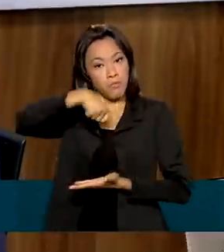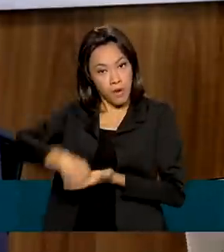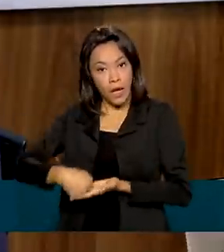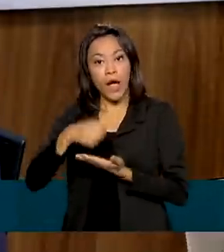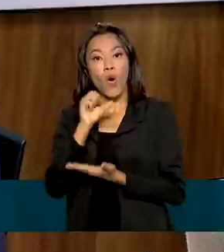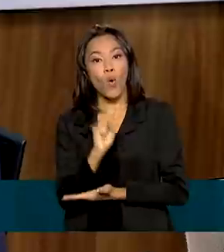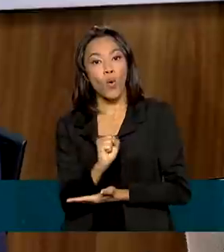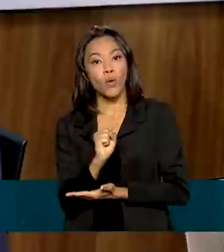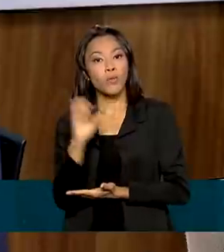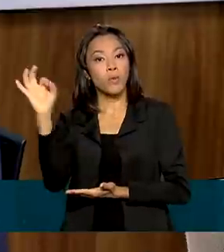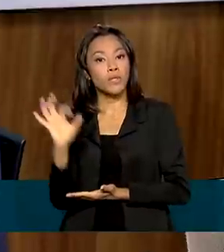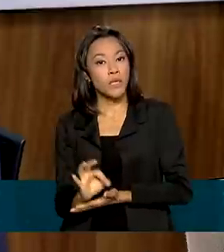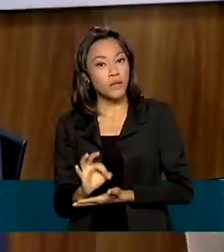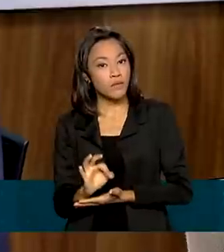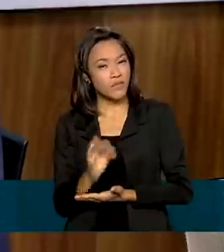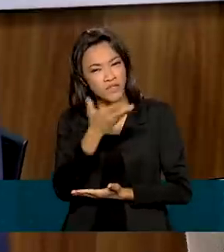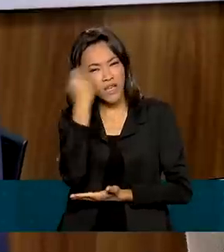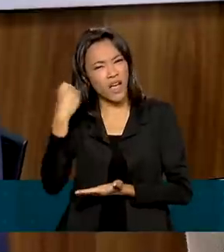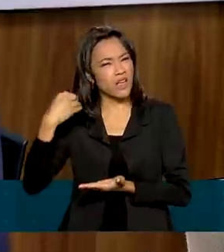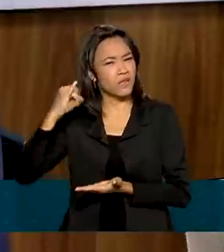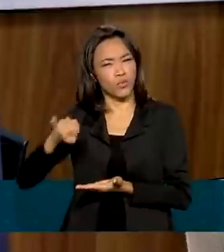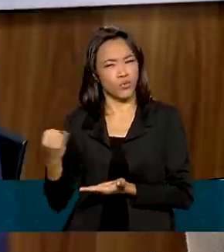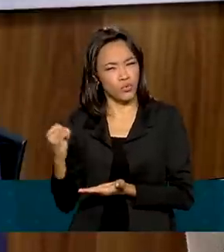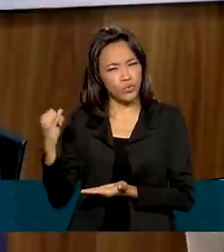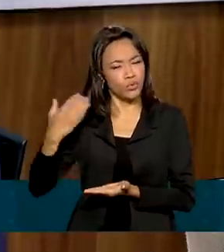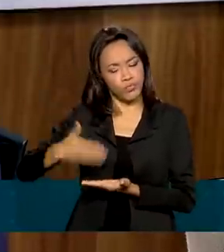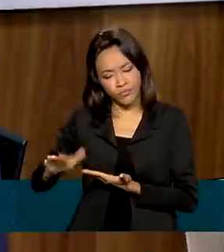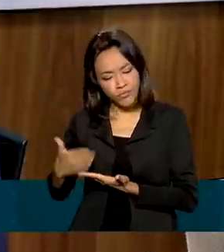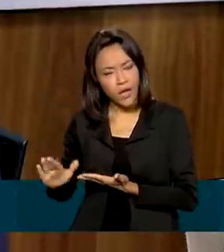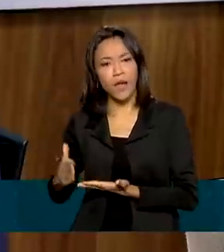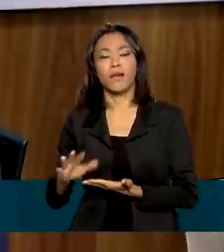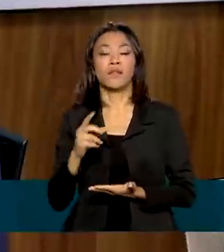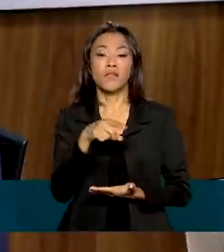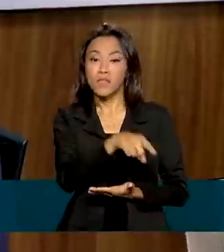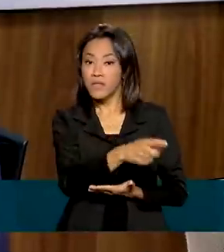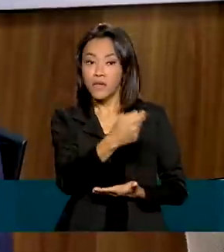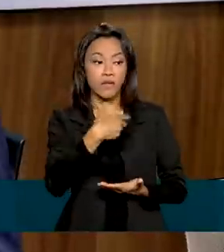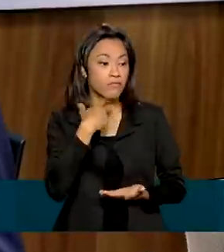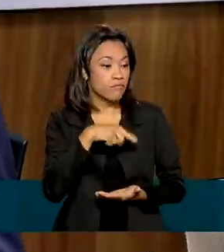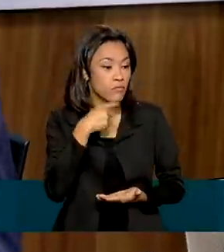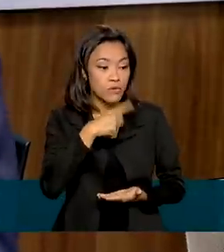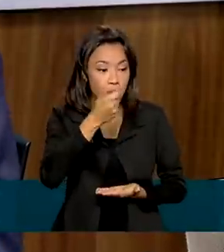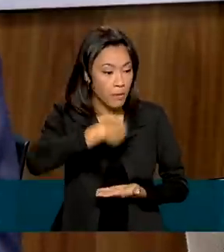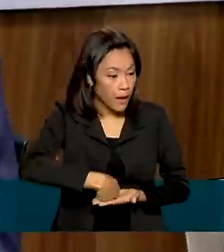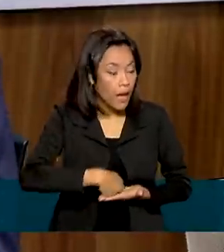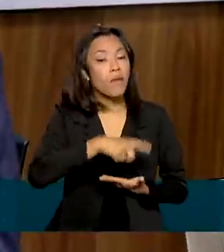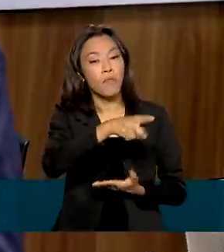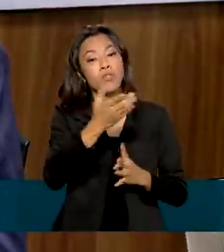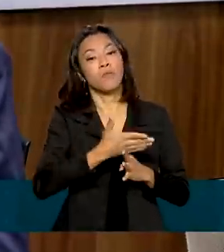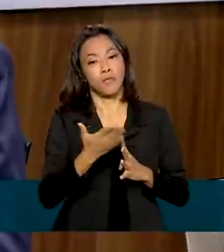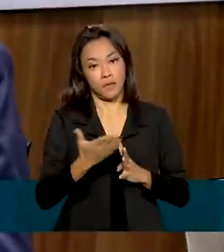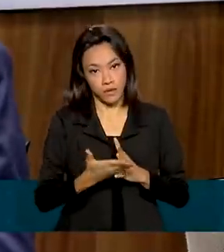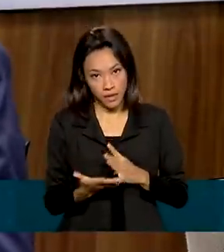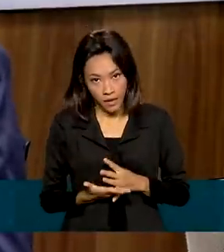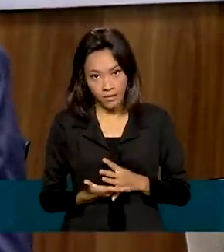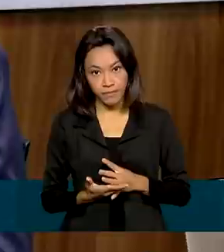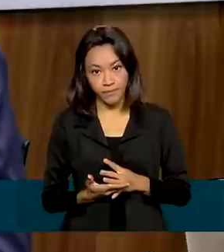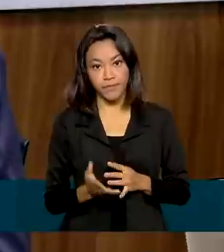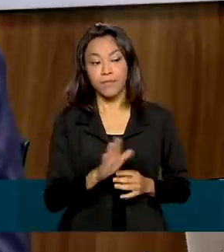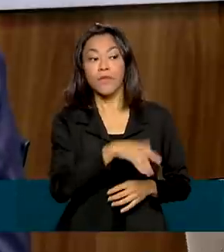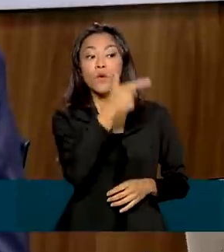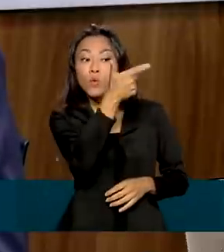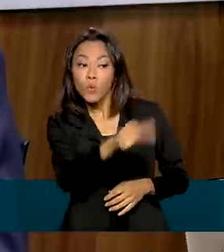do que recebeu esquece juros e correção monetária e é de oito por cento você não tiver como pagar ele pode parcelar os o